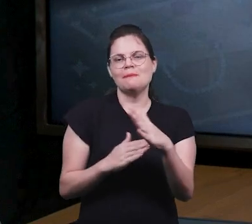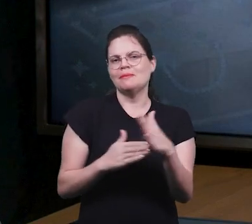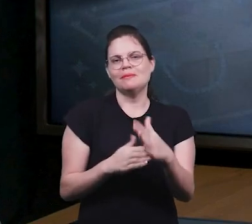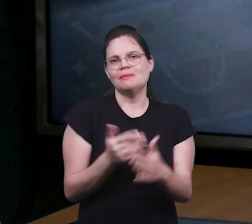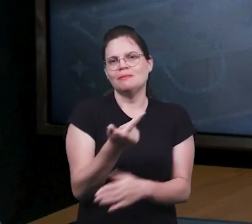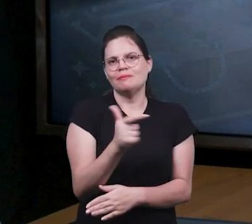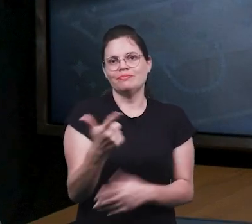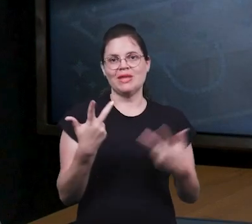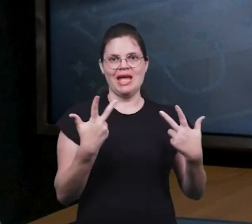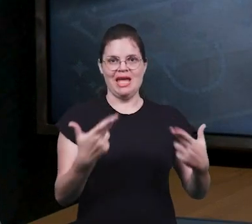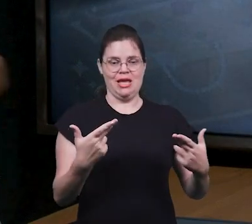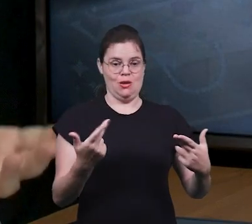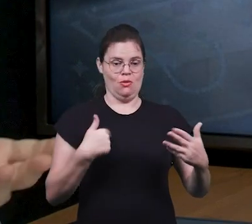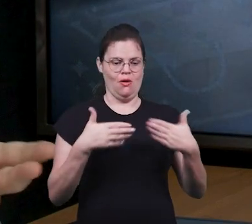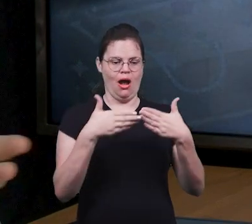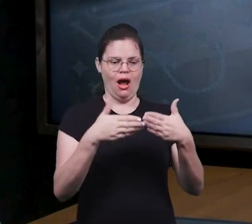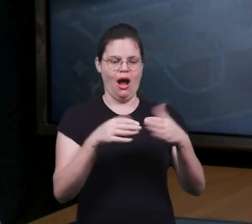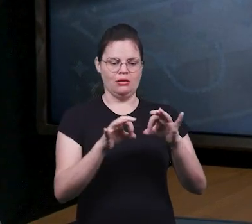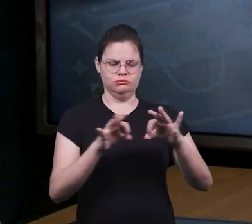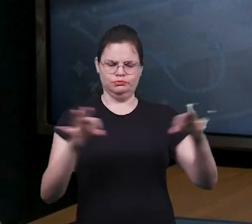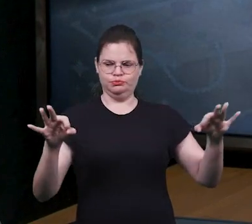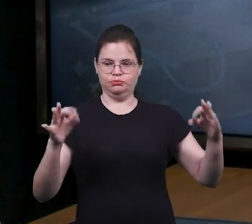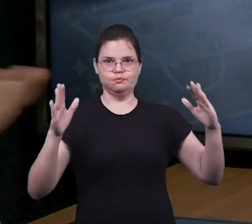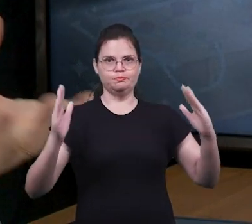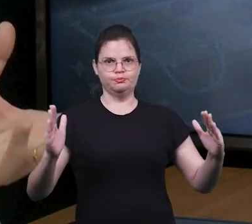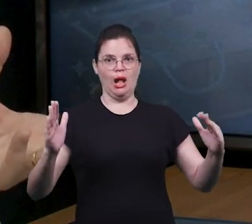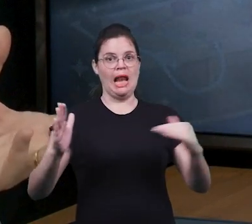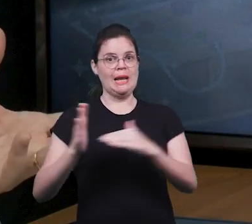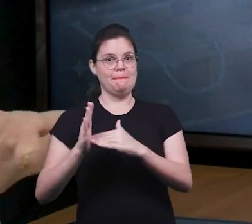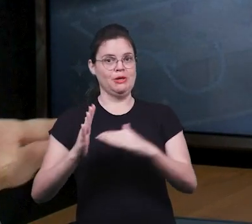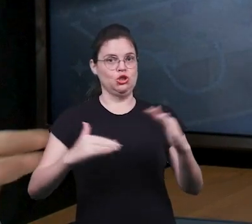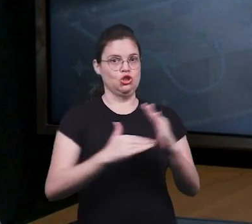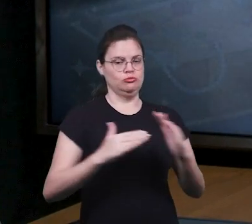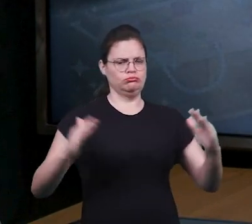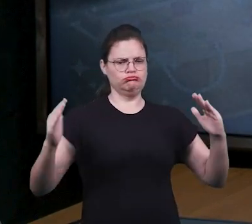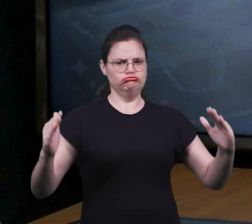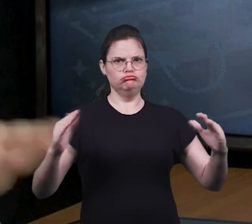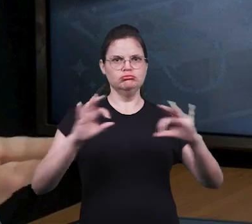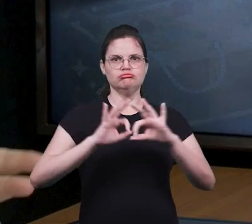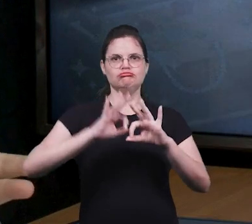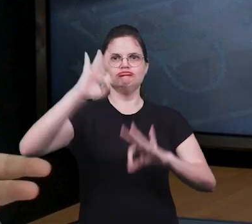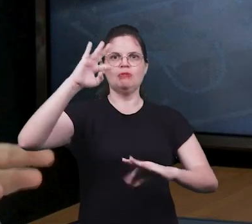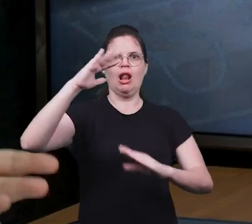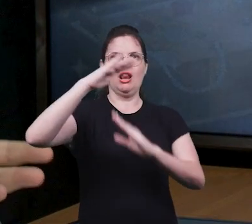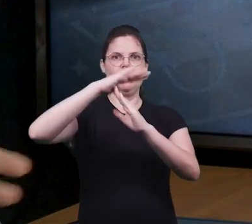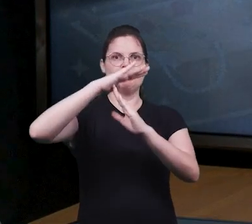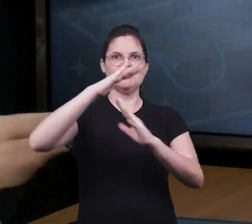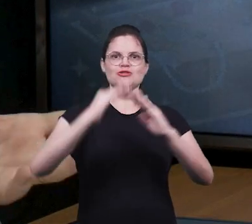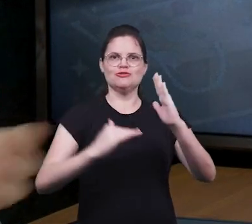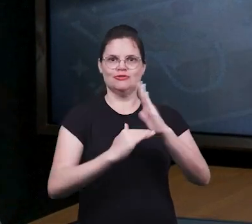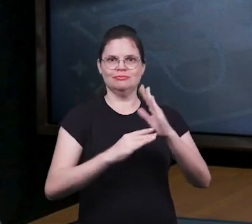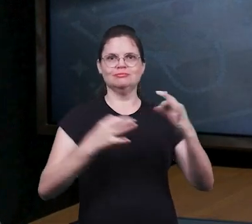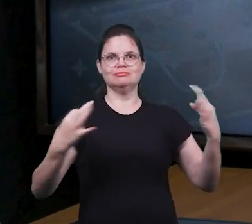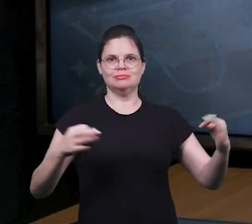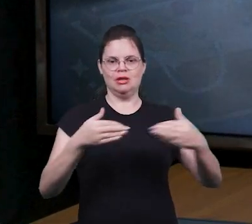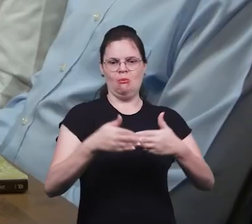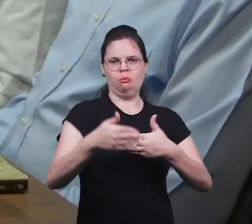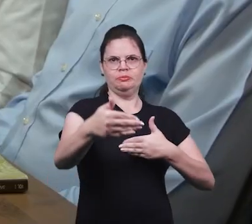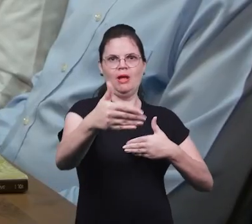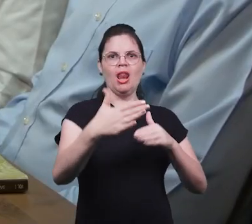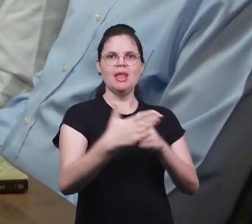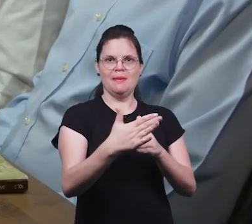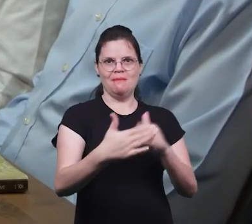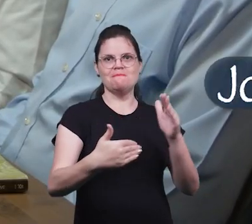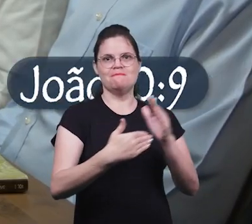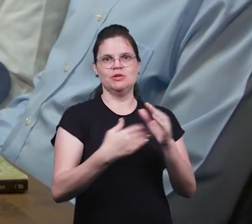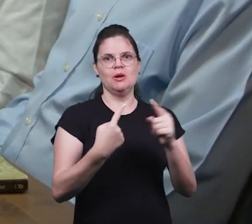Jesus, na sua infinita graça, ele recebe aquele que vai buscar o seu abrigo, o seu socorro, né? Isso é maravilhoso.